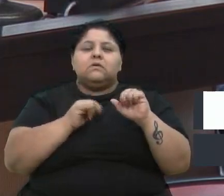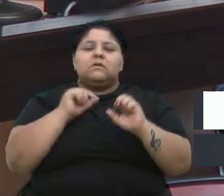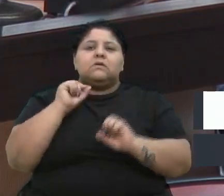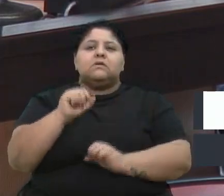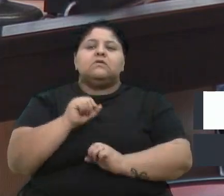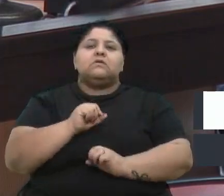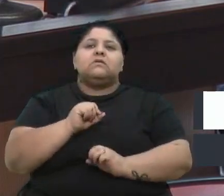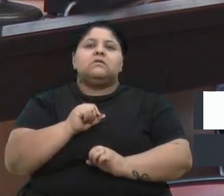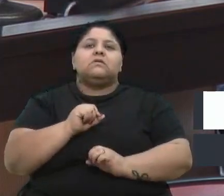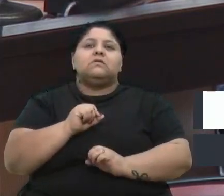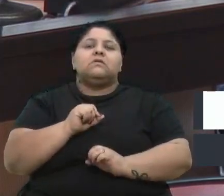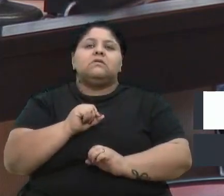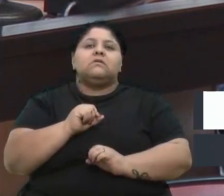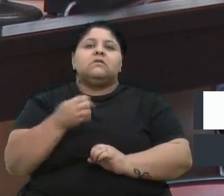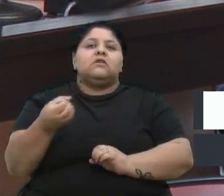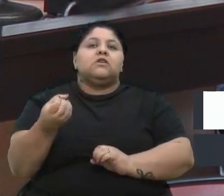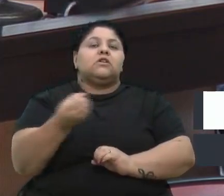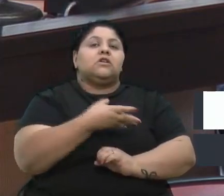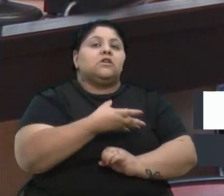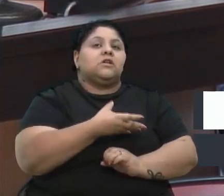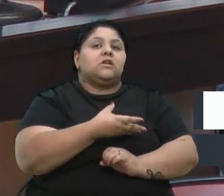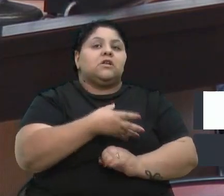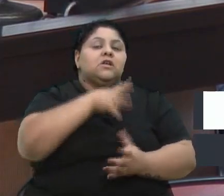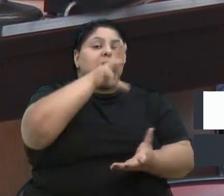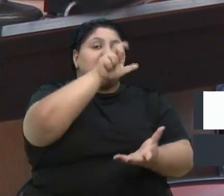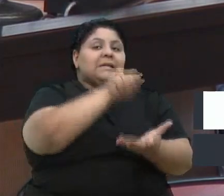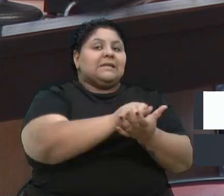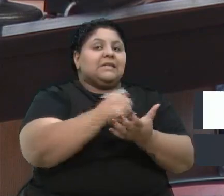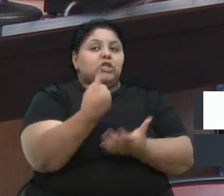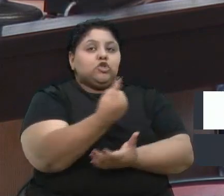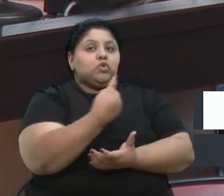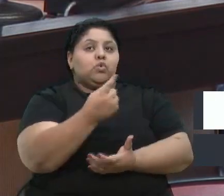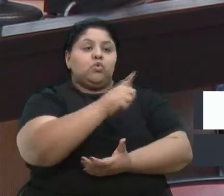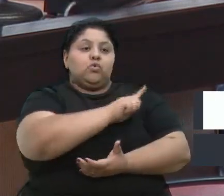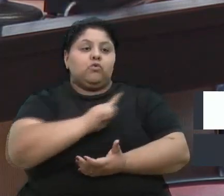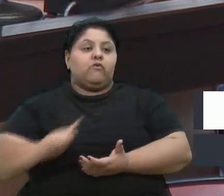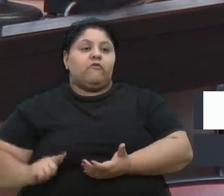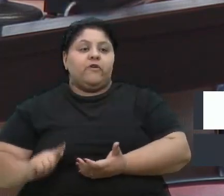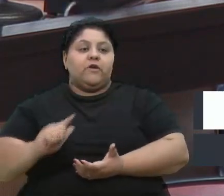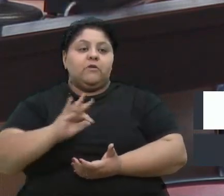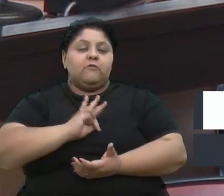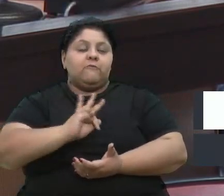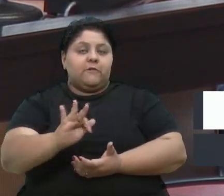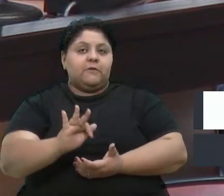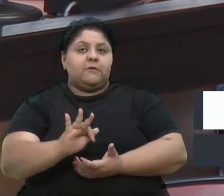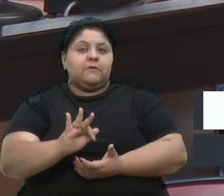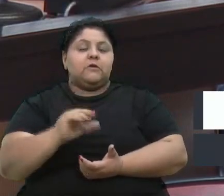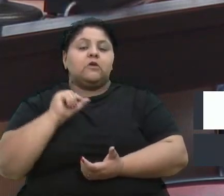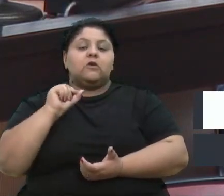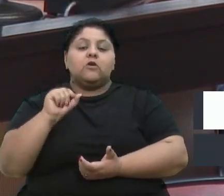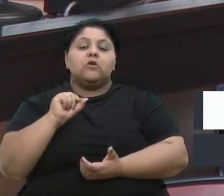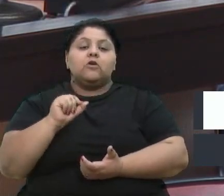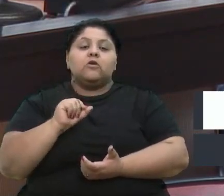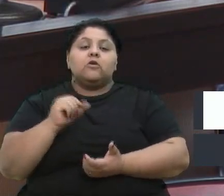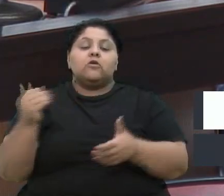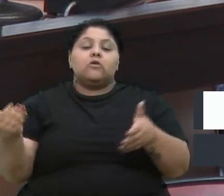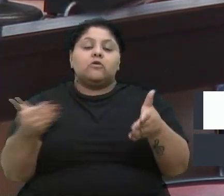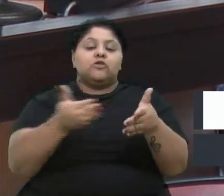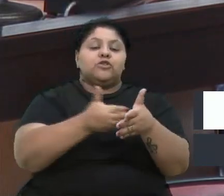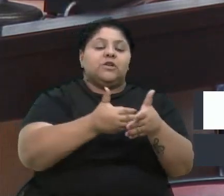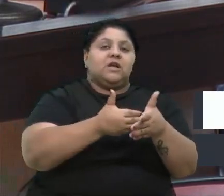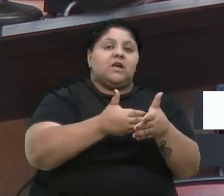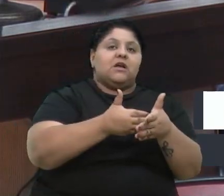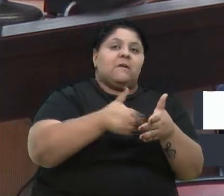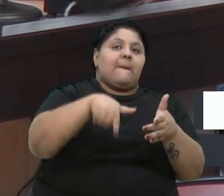a atualização do cadastro único pelo governo federal. E o que tem chegado ao nosso